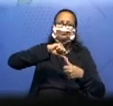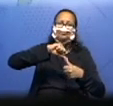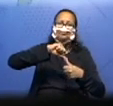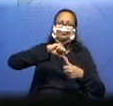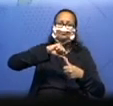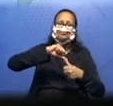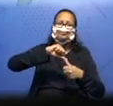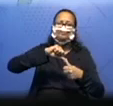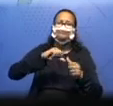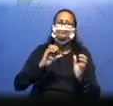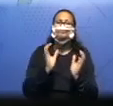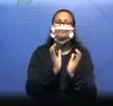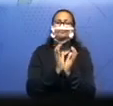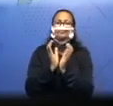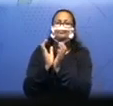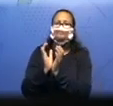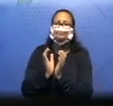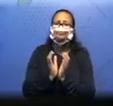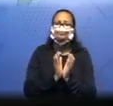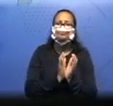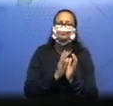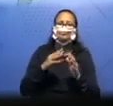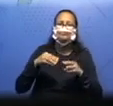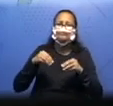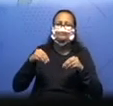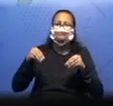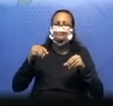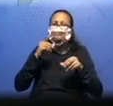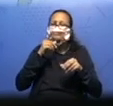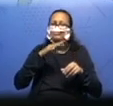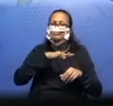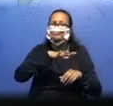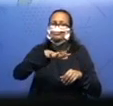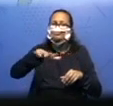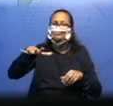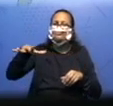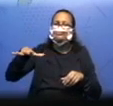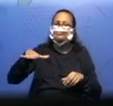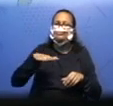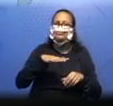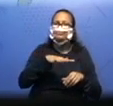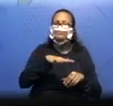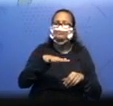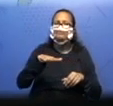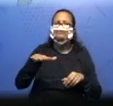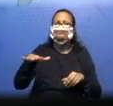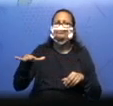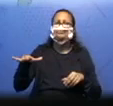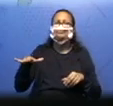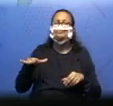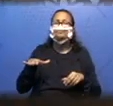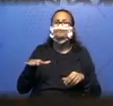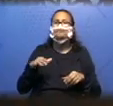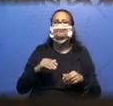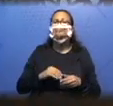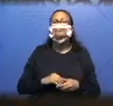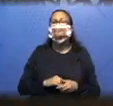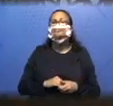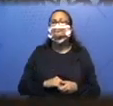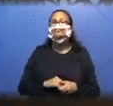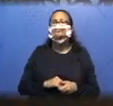As Antilhas é um conjunto de ilhas ali. E foi ali que Colombo chegou, a mando e a serviço